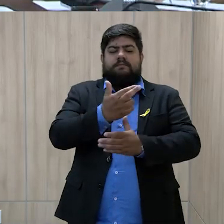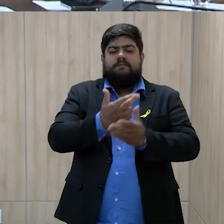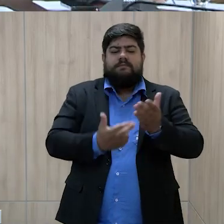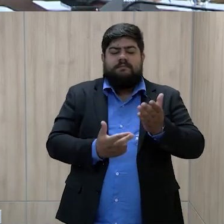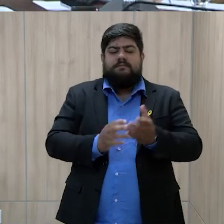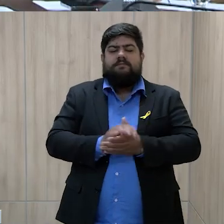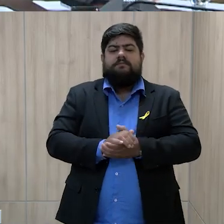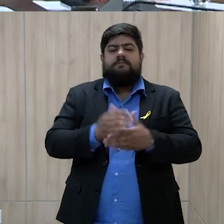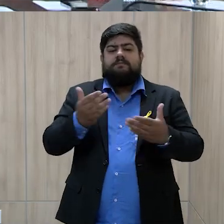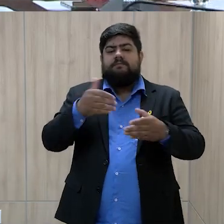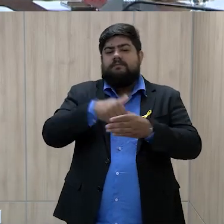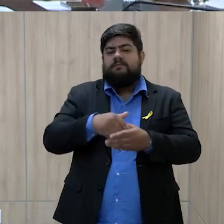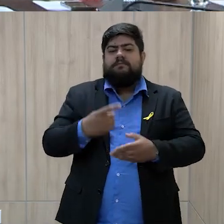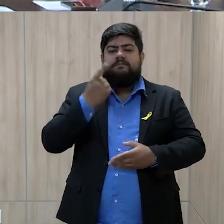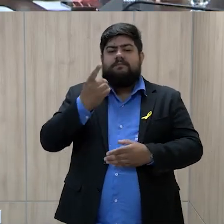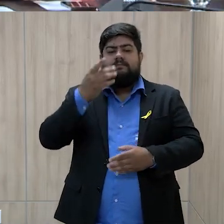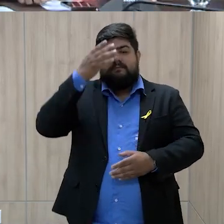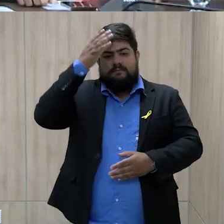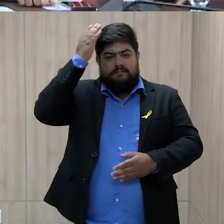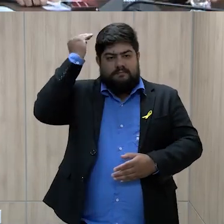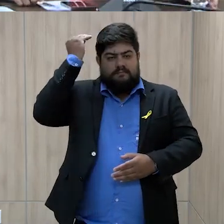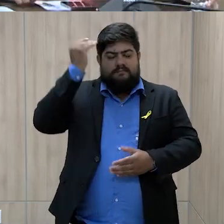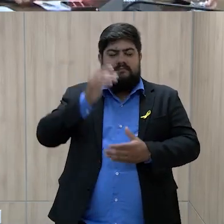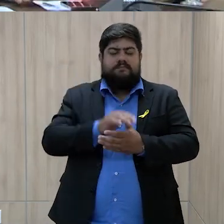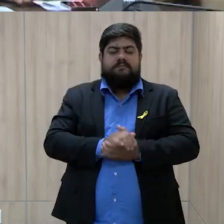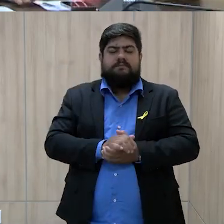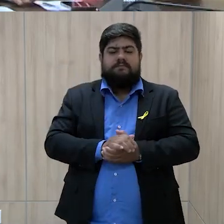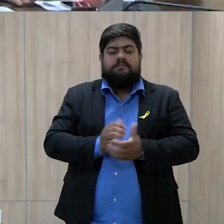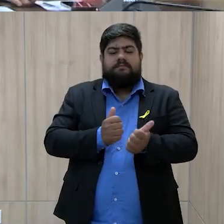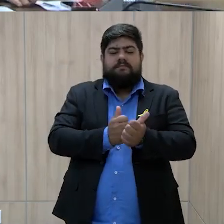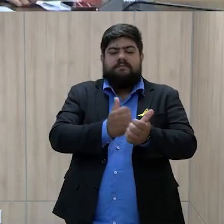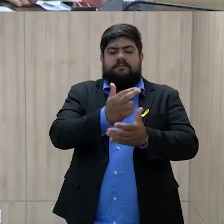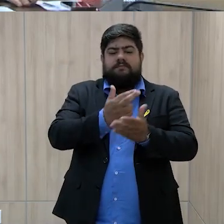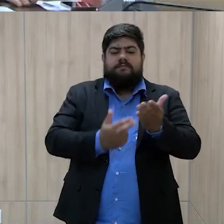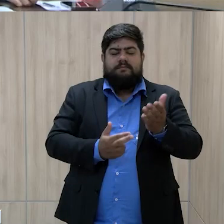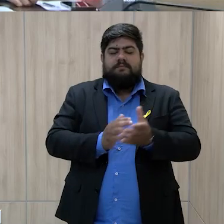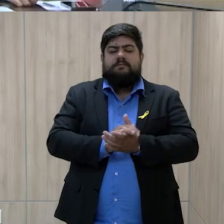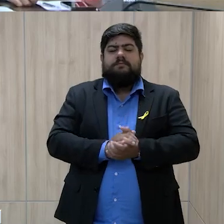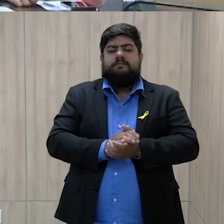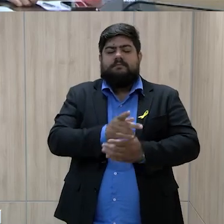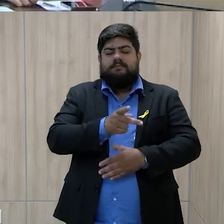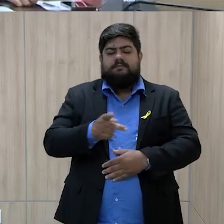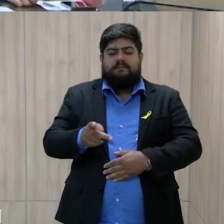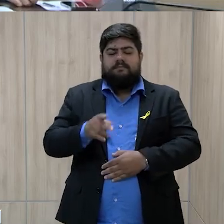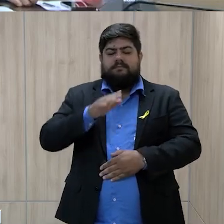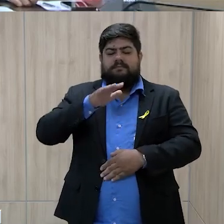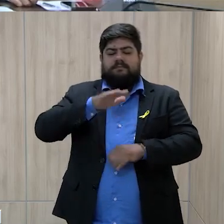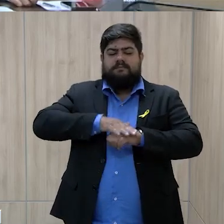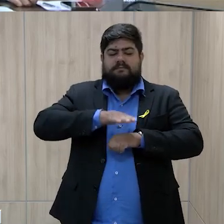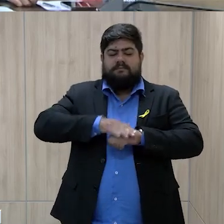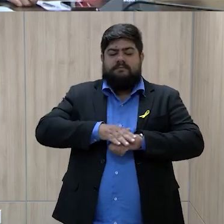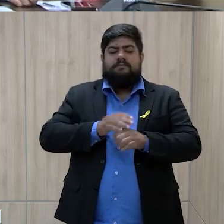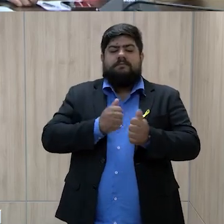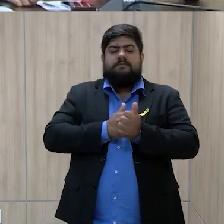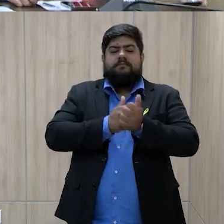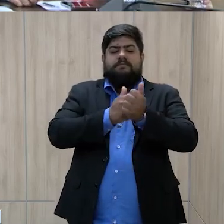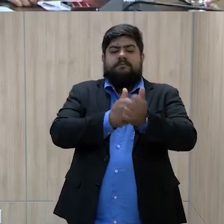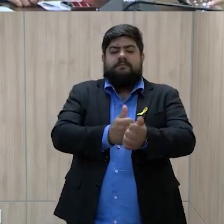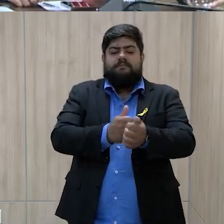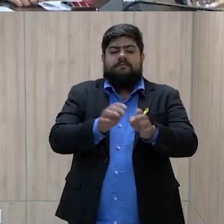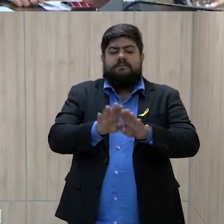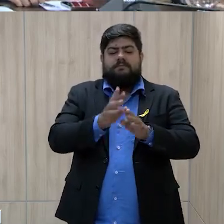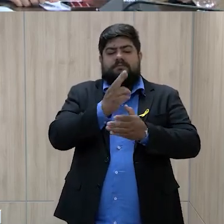com um relator como vota Deputado delegado Camargo com o relator a presidência